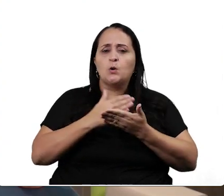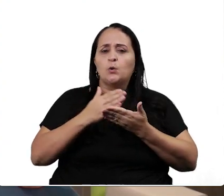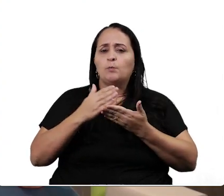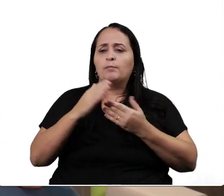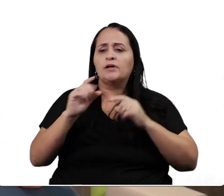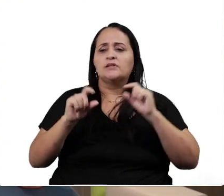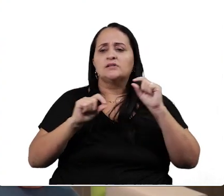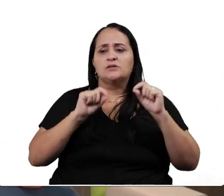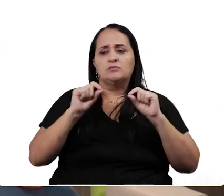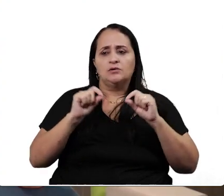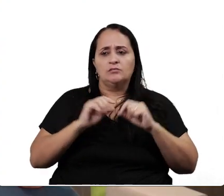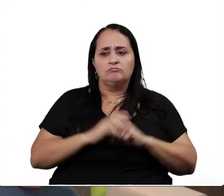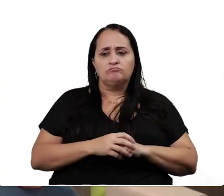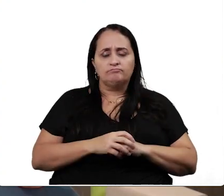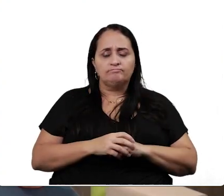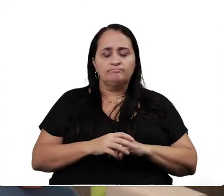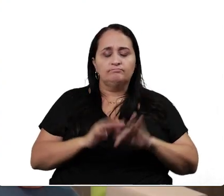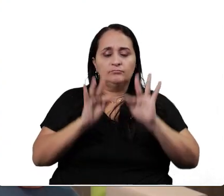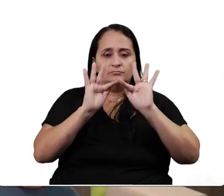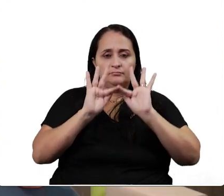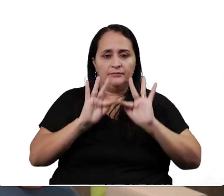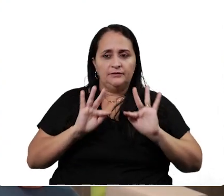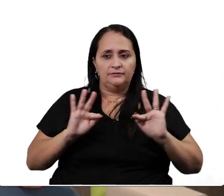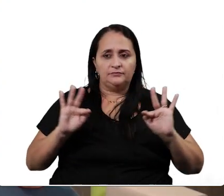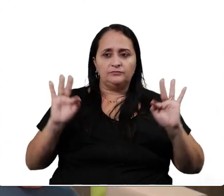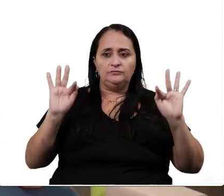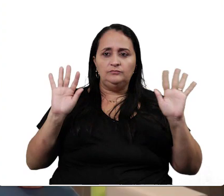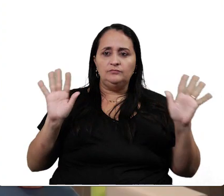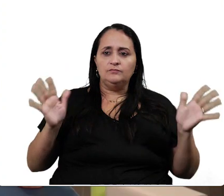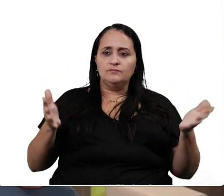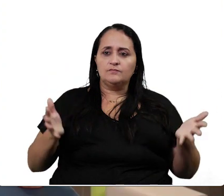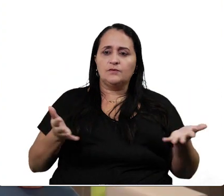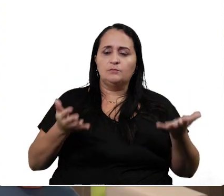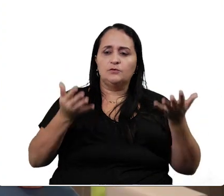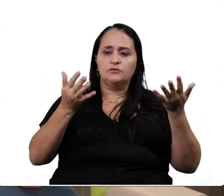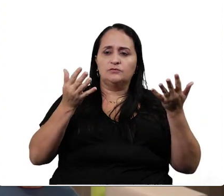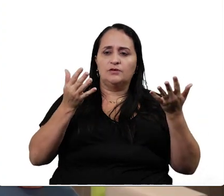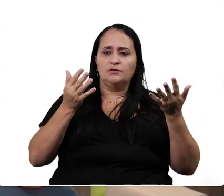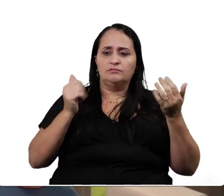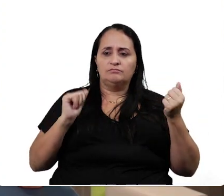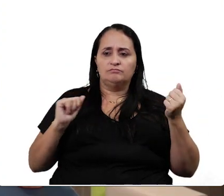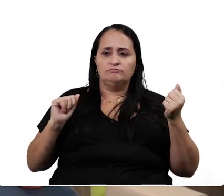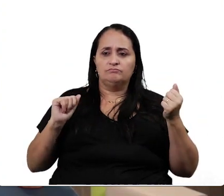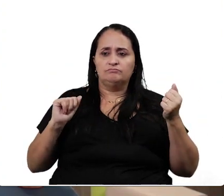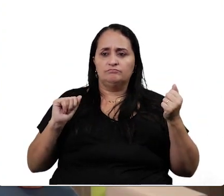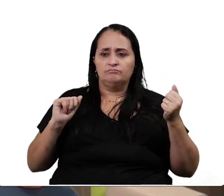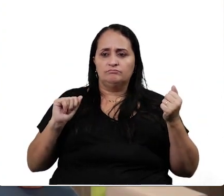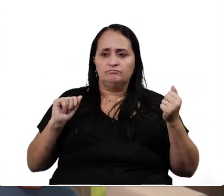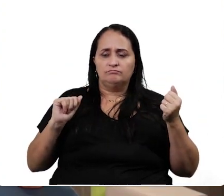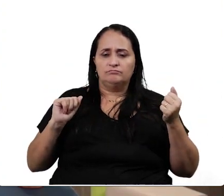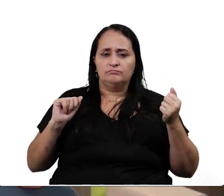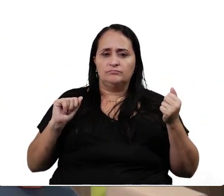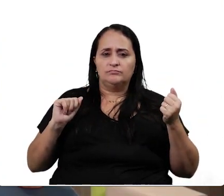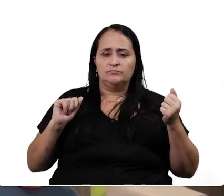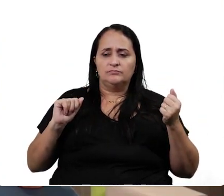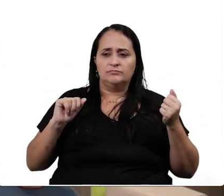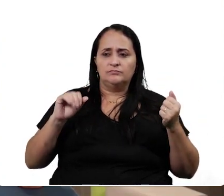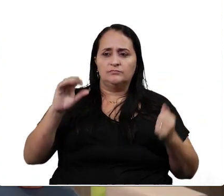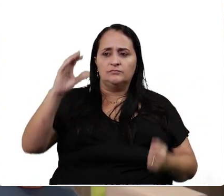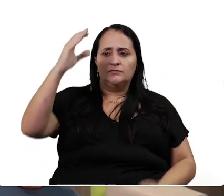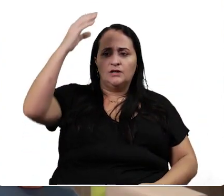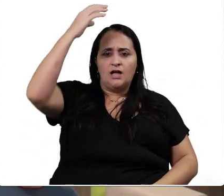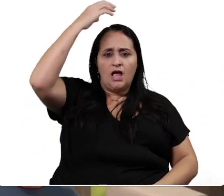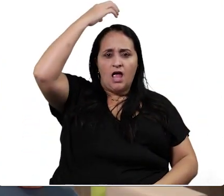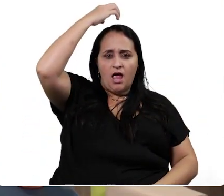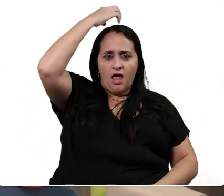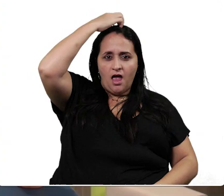já com uma frase de efeito para motivar você. Comece com a frase do nosso querido e amado